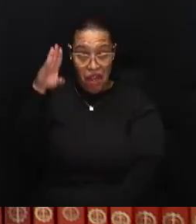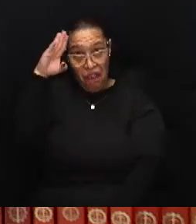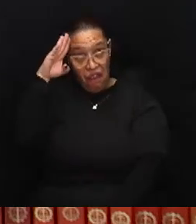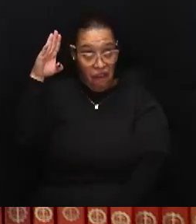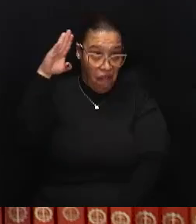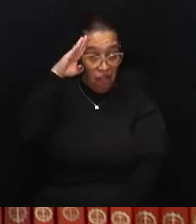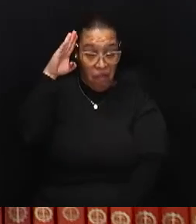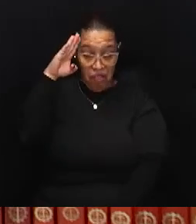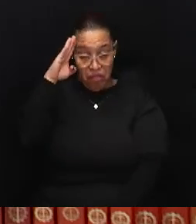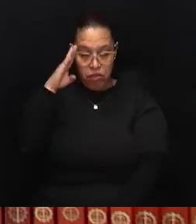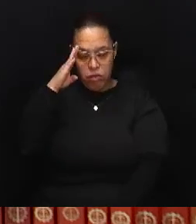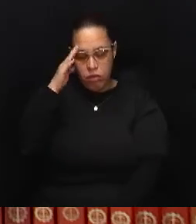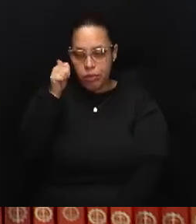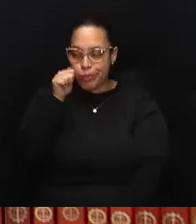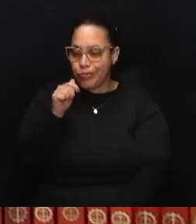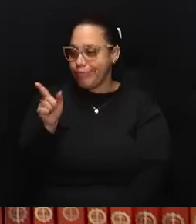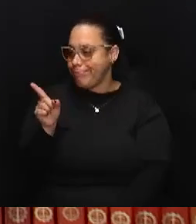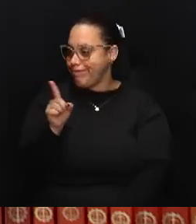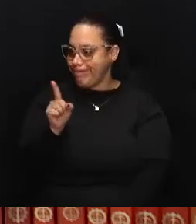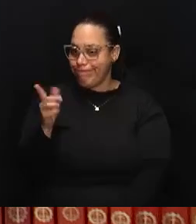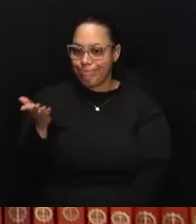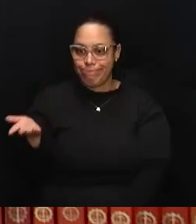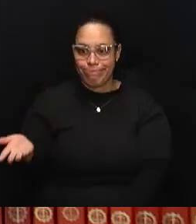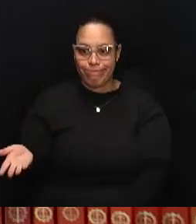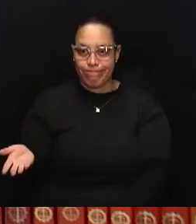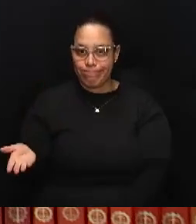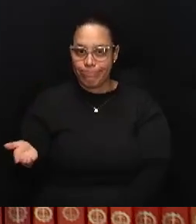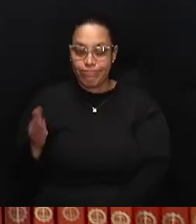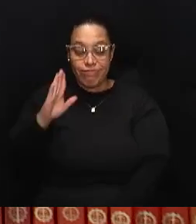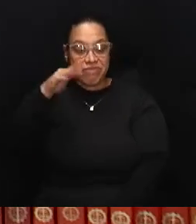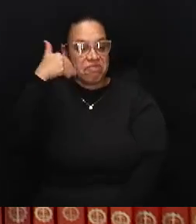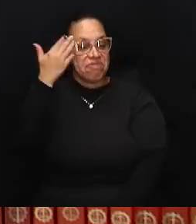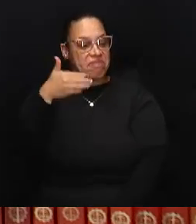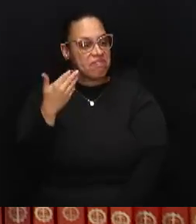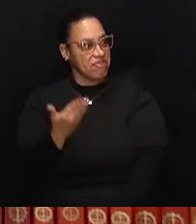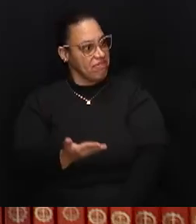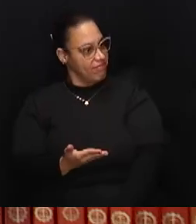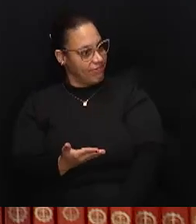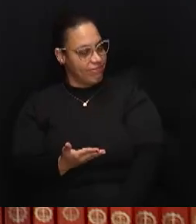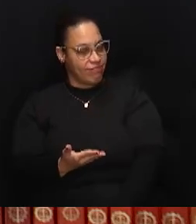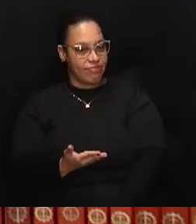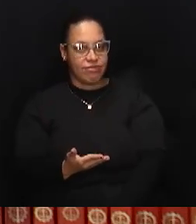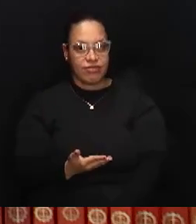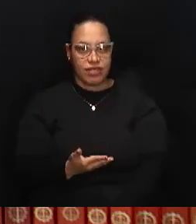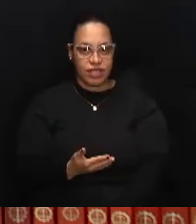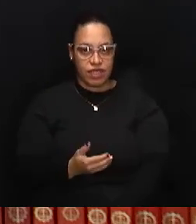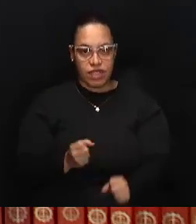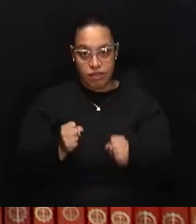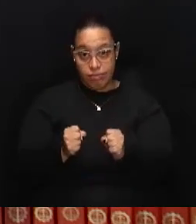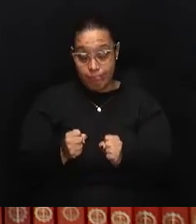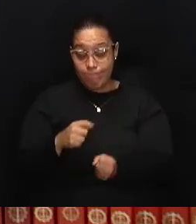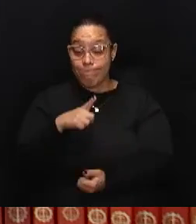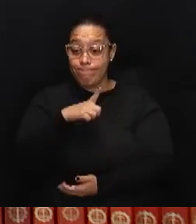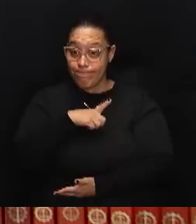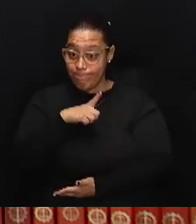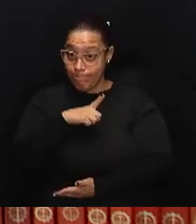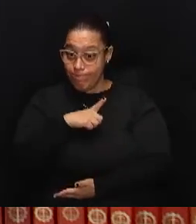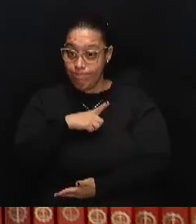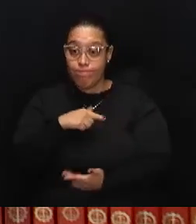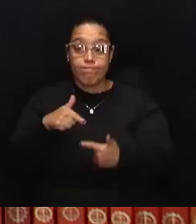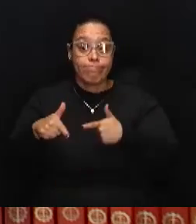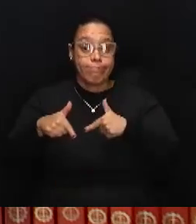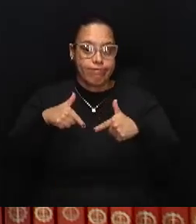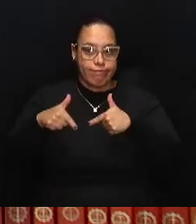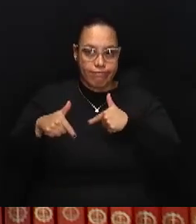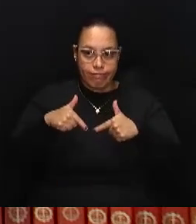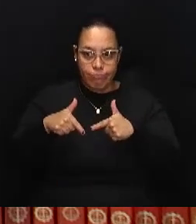sargentão. A mulher, ela não é prestigiada pelo poder que ela tem num trabalho